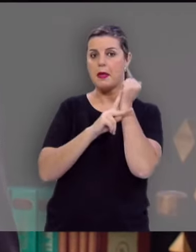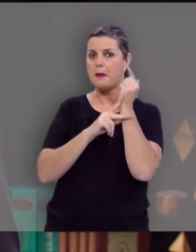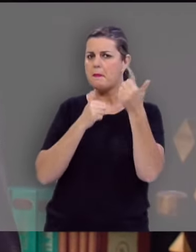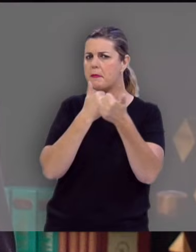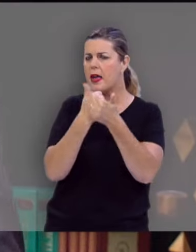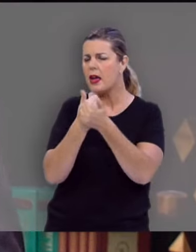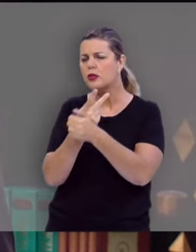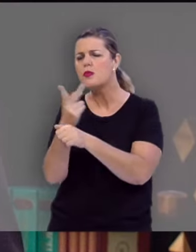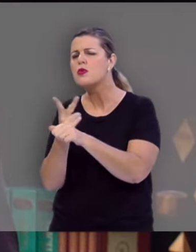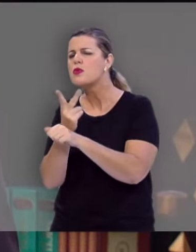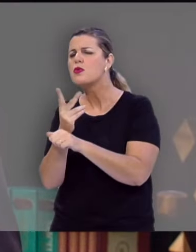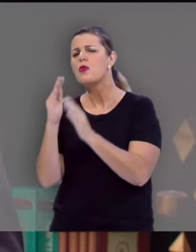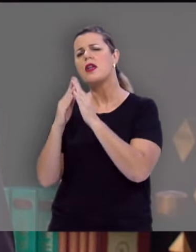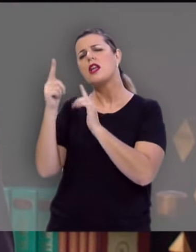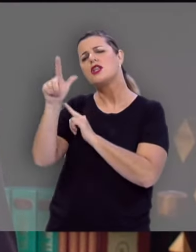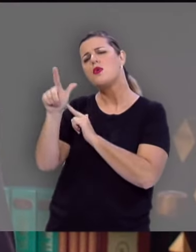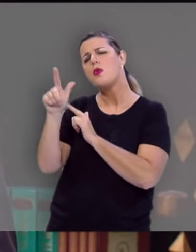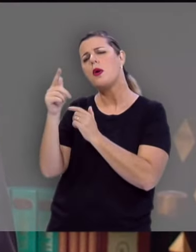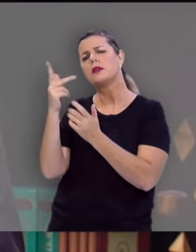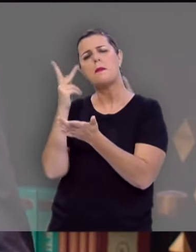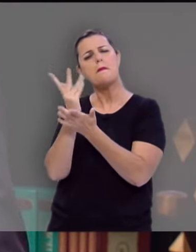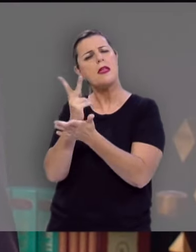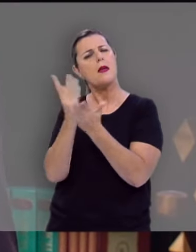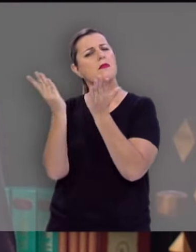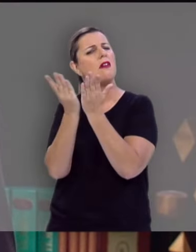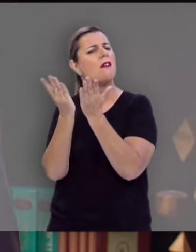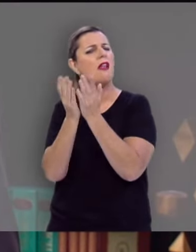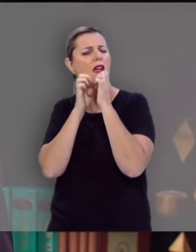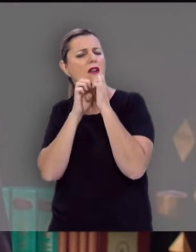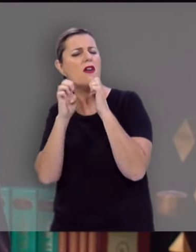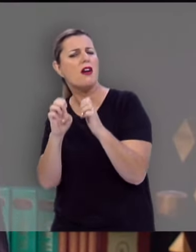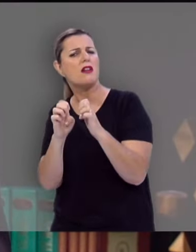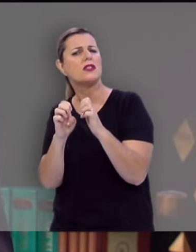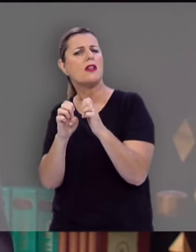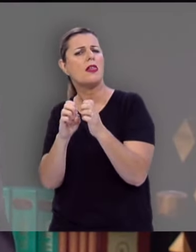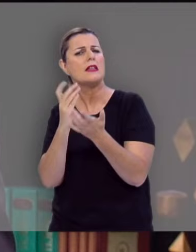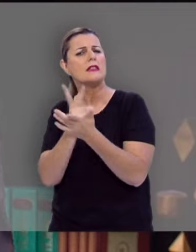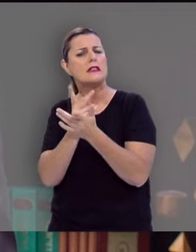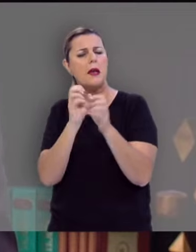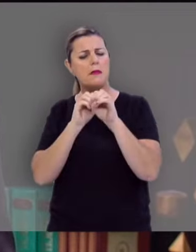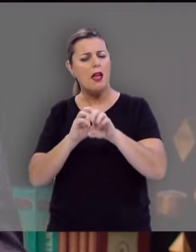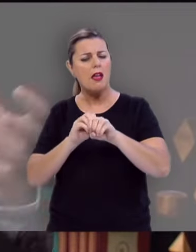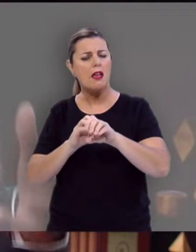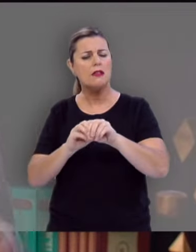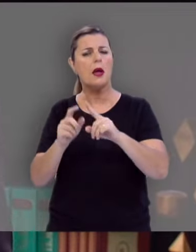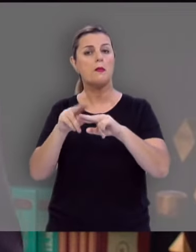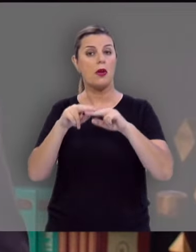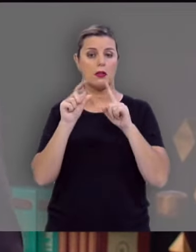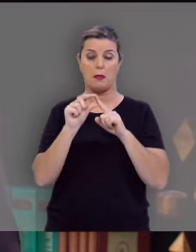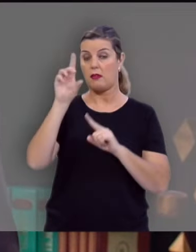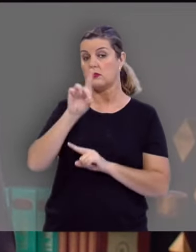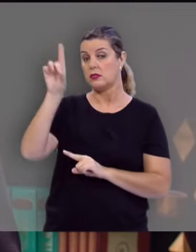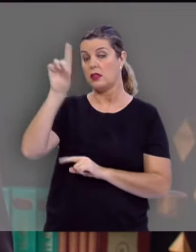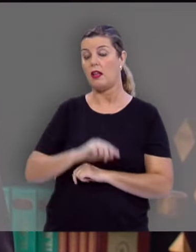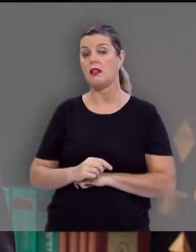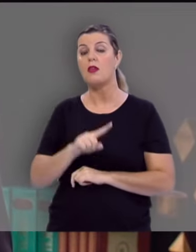presbiteriana aí pertinho, procure uma igreja genuinamente bíblica e evangélica, que esteja sendo orientada pelas Escrituras